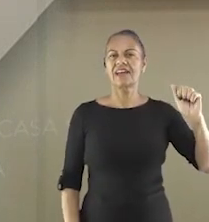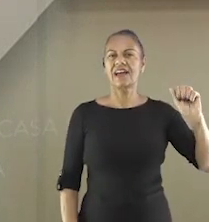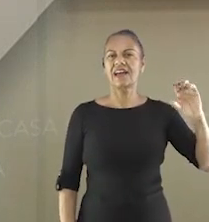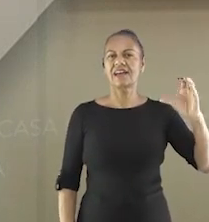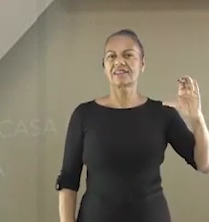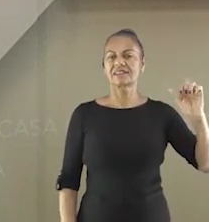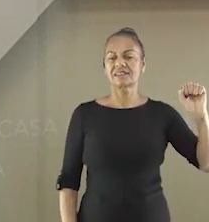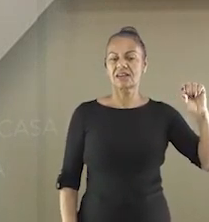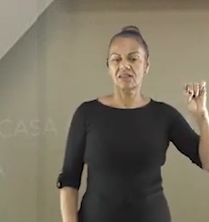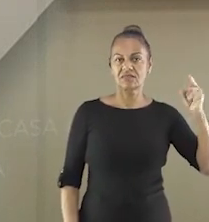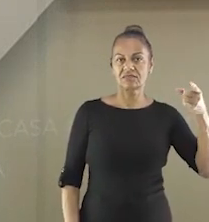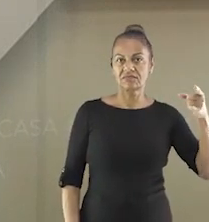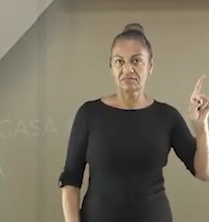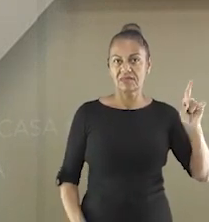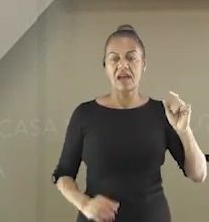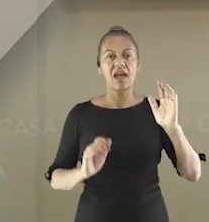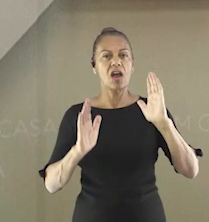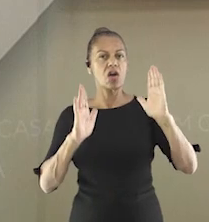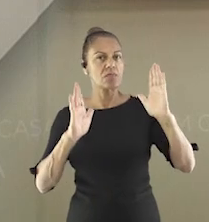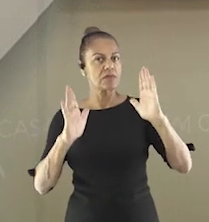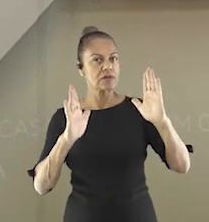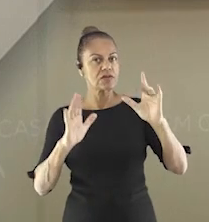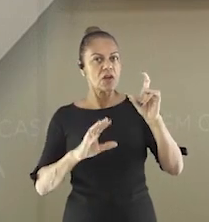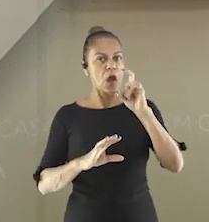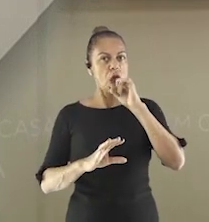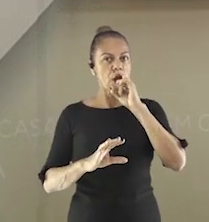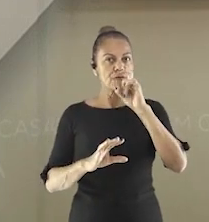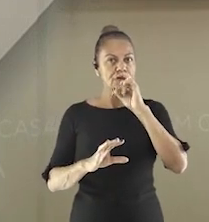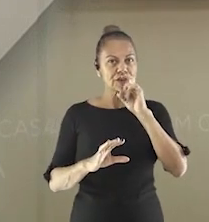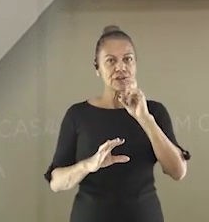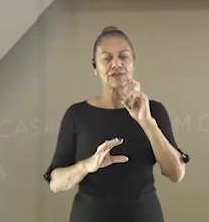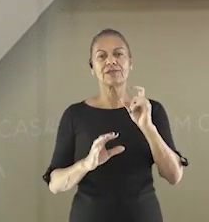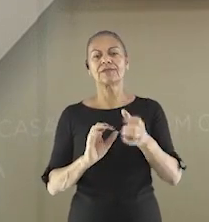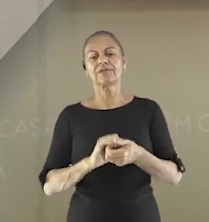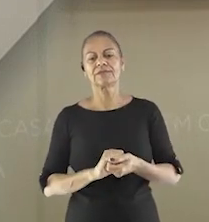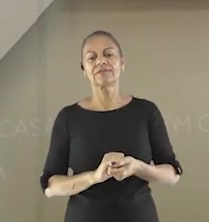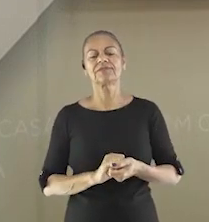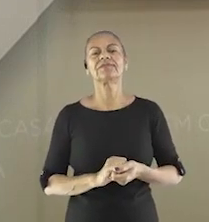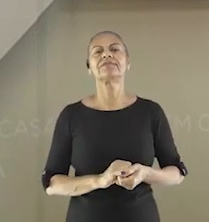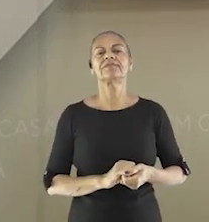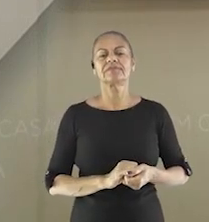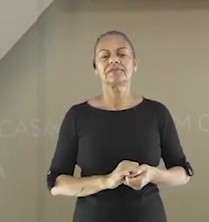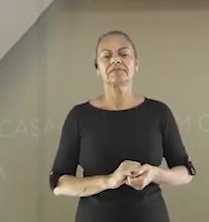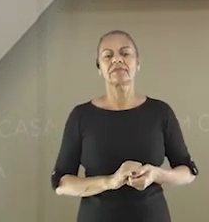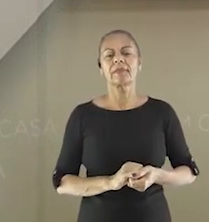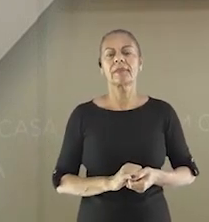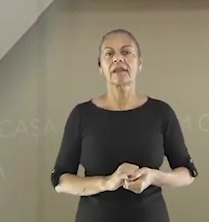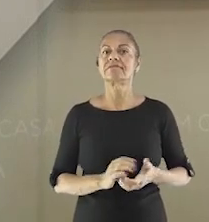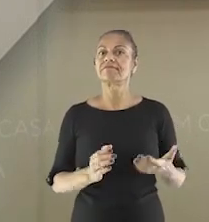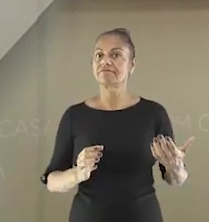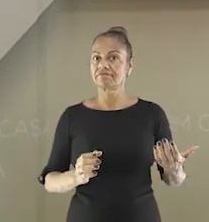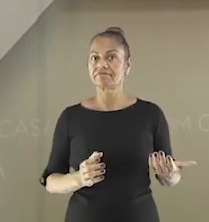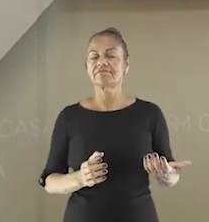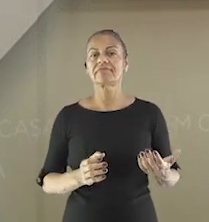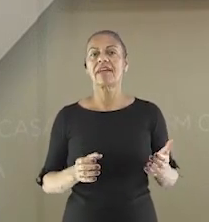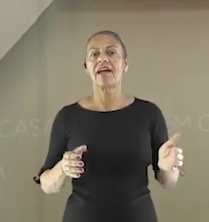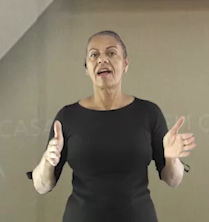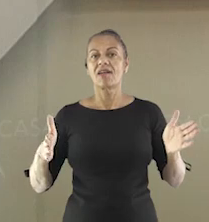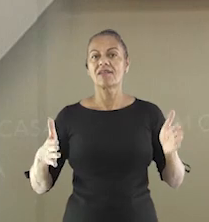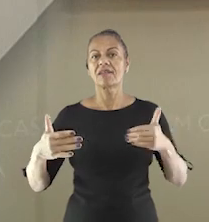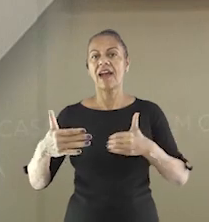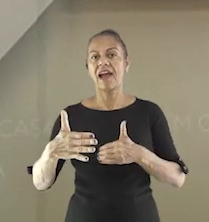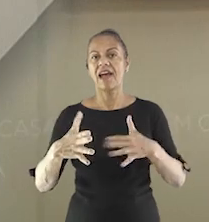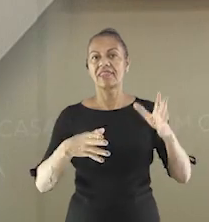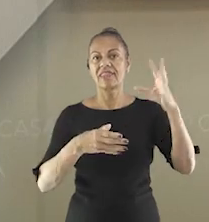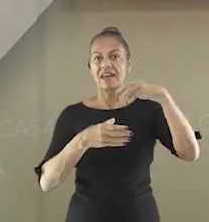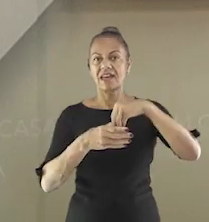pelo planeta, o período mais frio de uma era do gelo. Os gases estufa são aqueles capazes de reter o